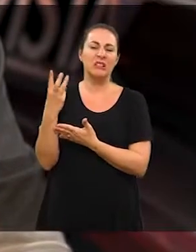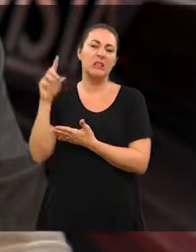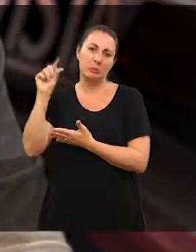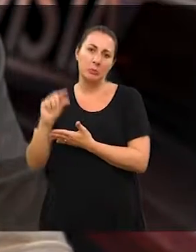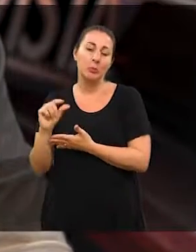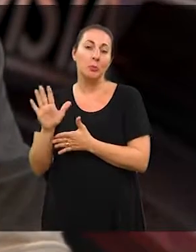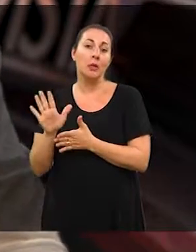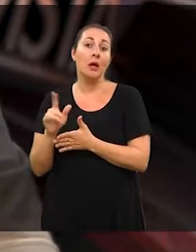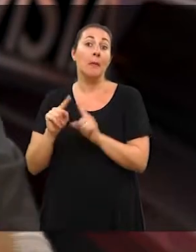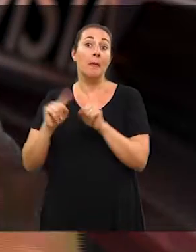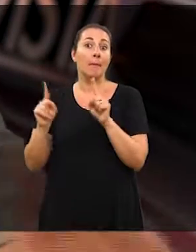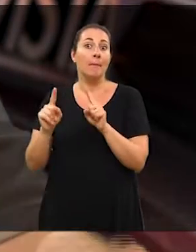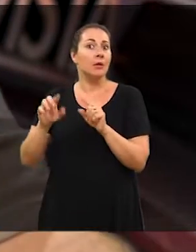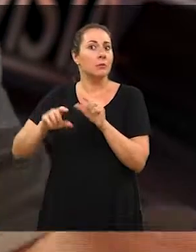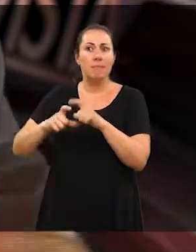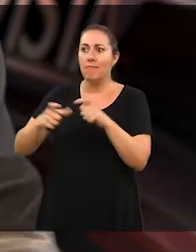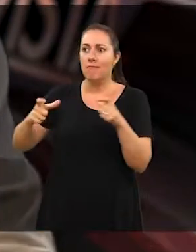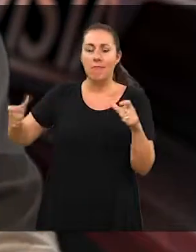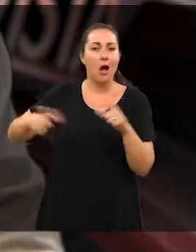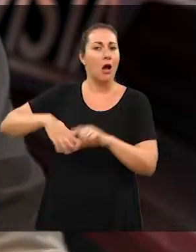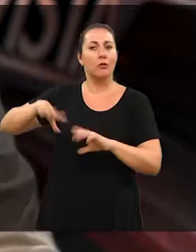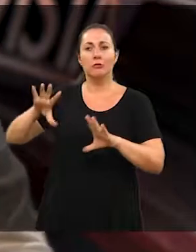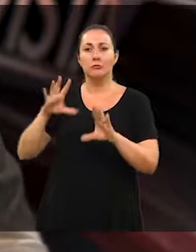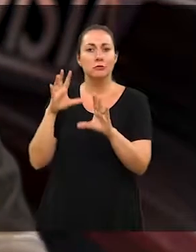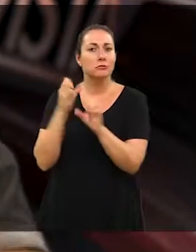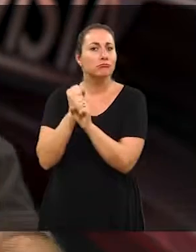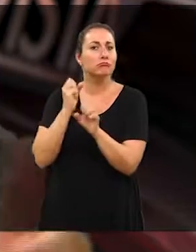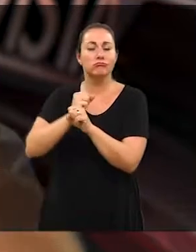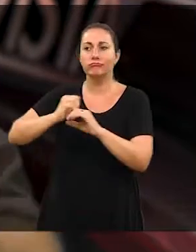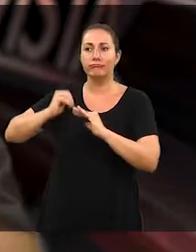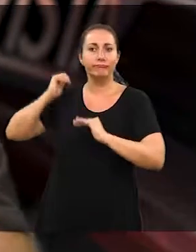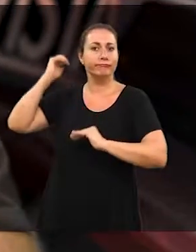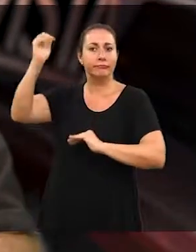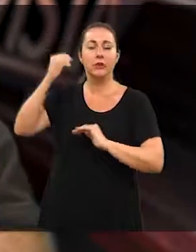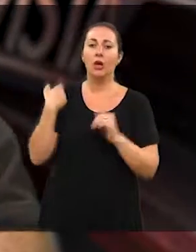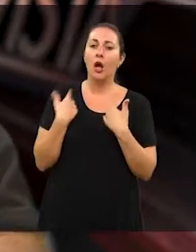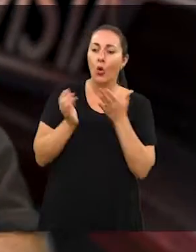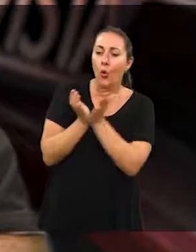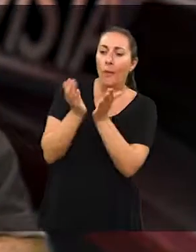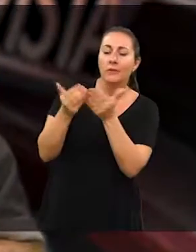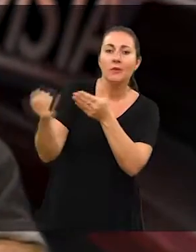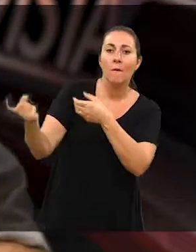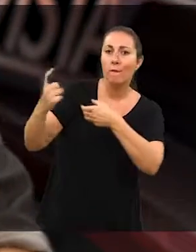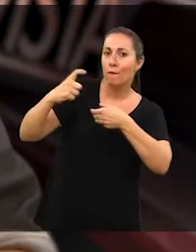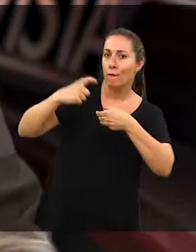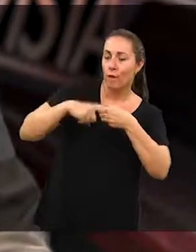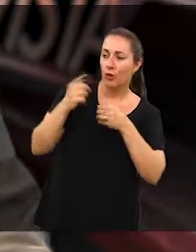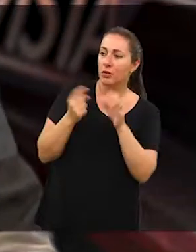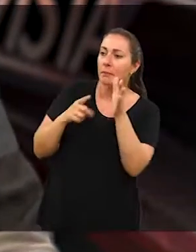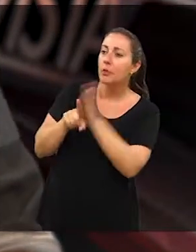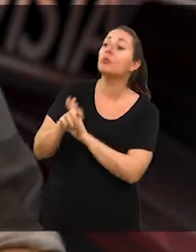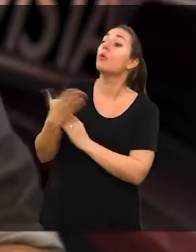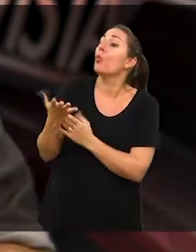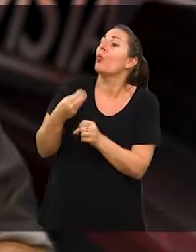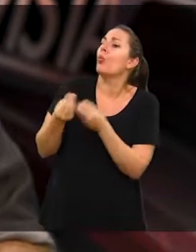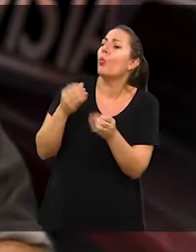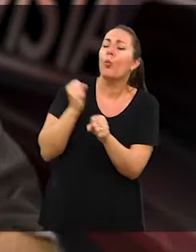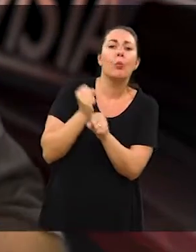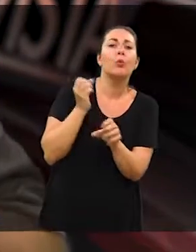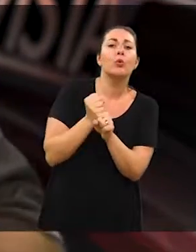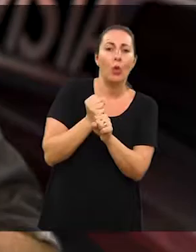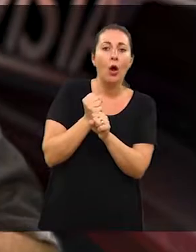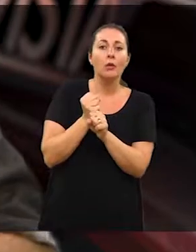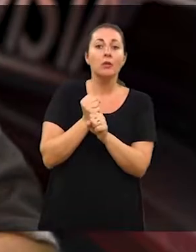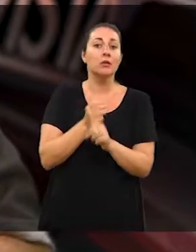que baixou um pouquinho a pontuação. E aí a gente sempre pergunta para a comissão, quando voltou daquela escola, a gente pergunta assim, e daí a nota mudou? Eles dizem, não,